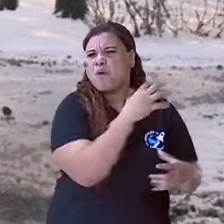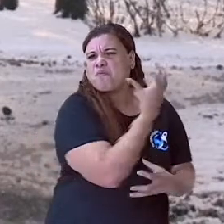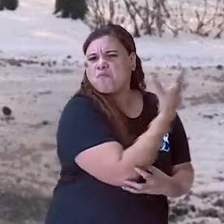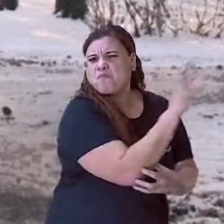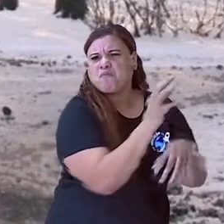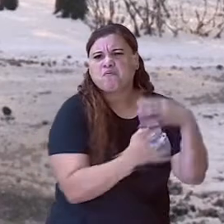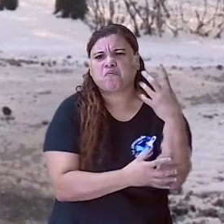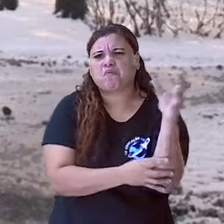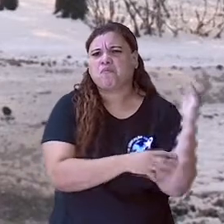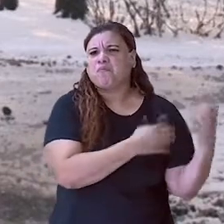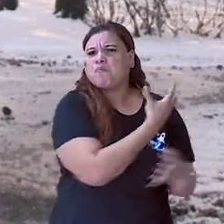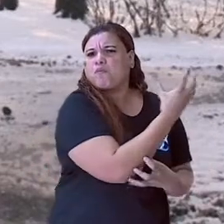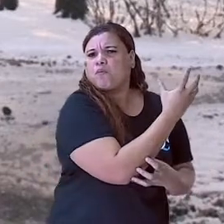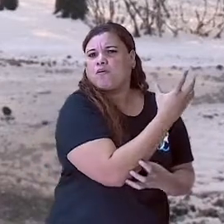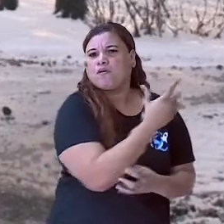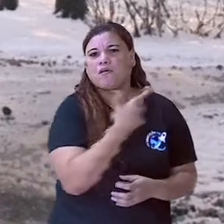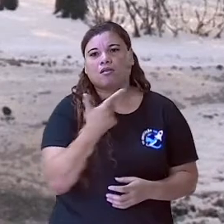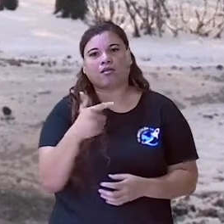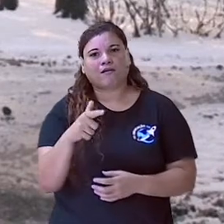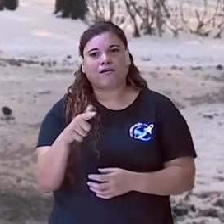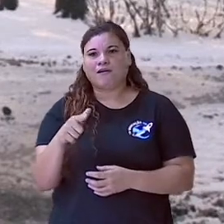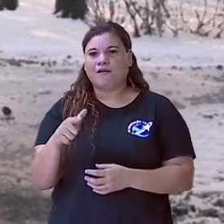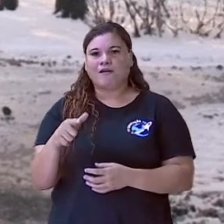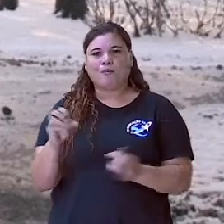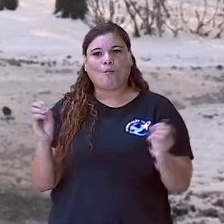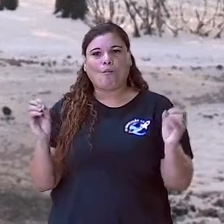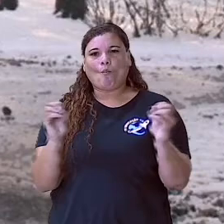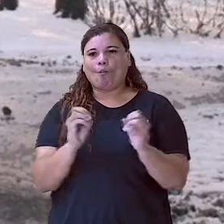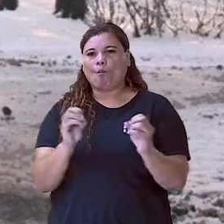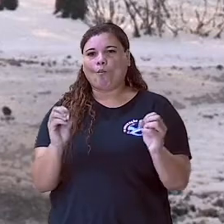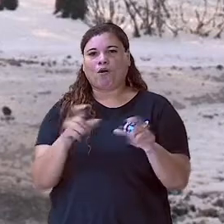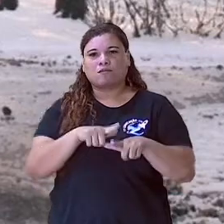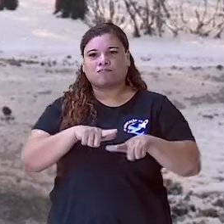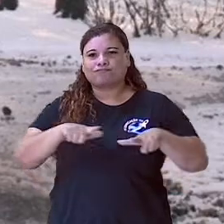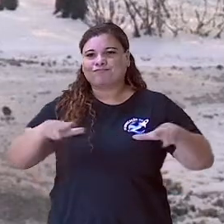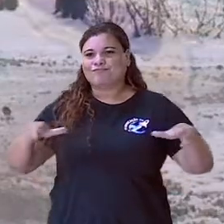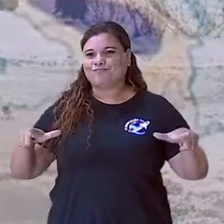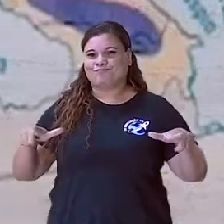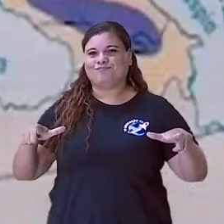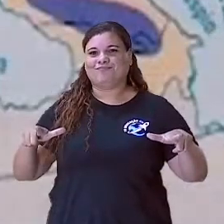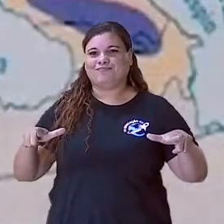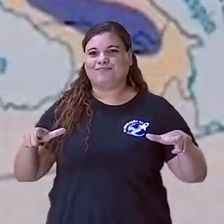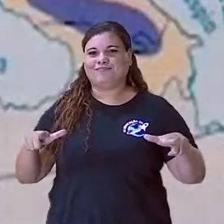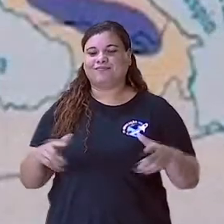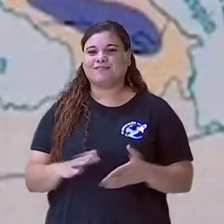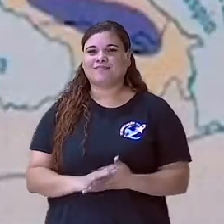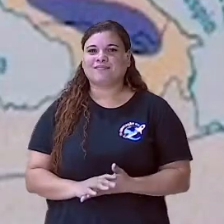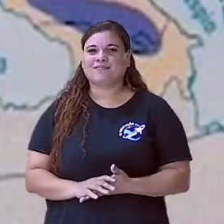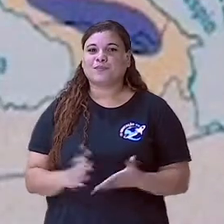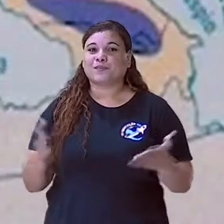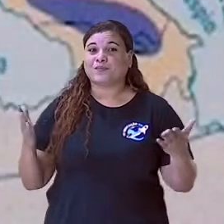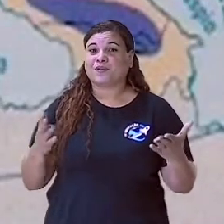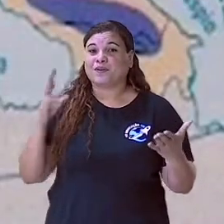variedades de folhas. Ok? E a próxima imagem, aqui nós vamos